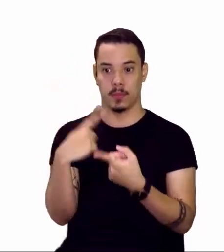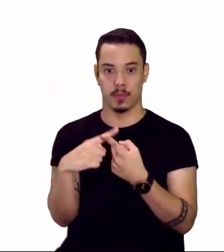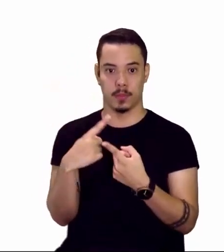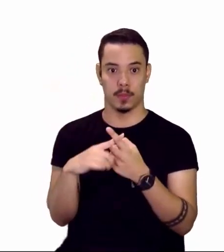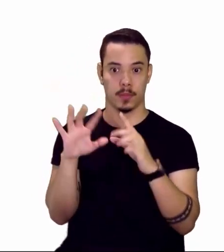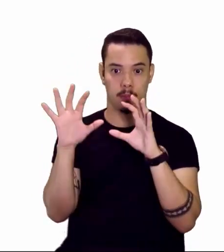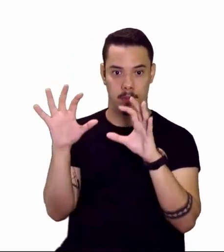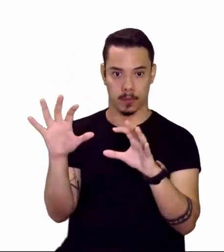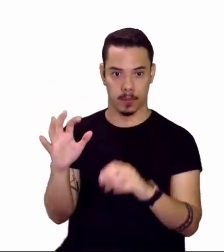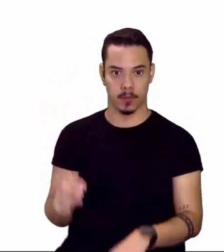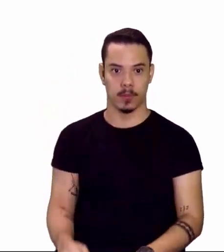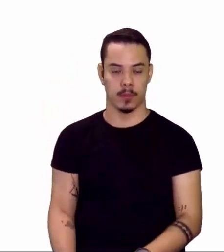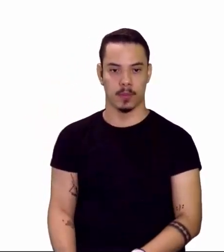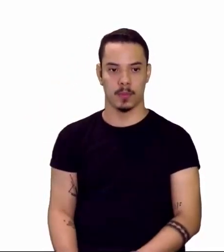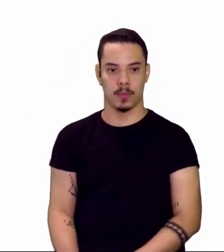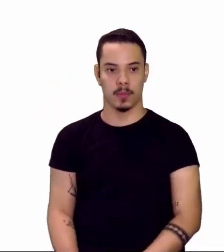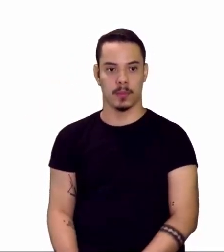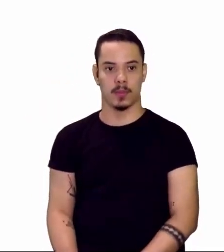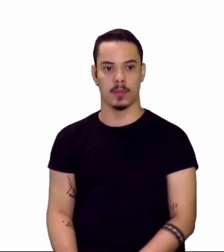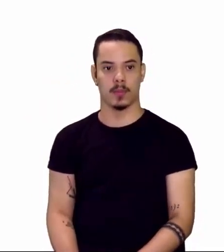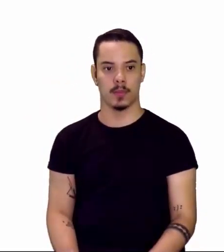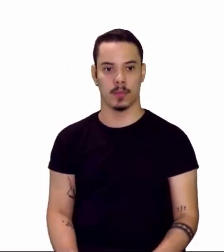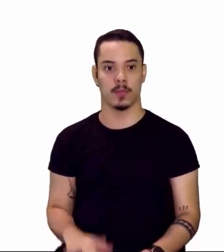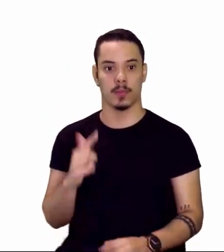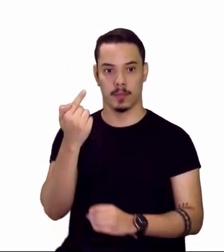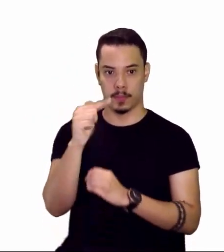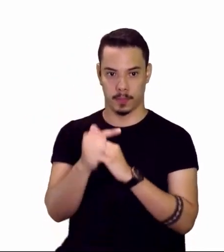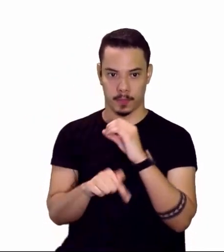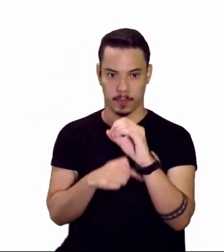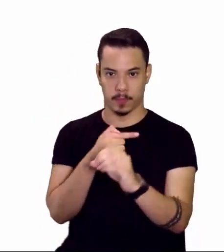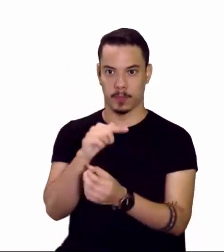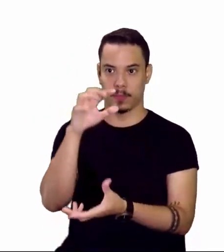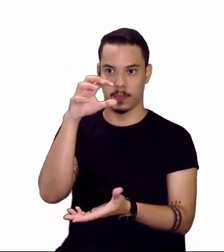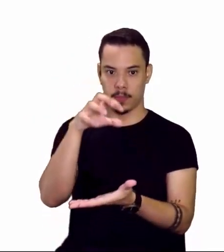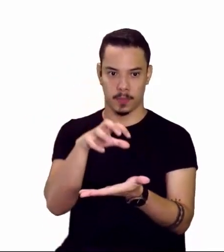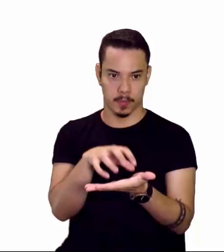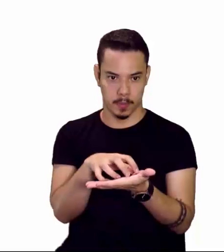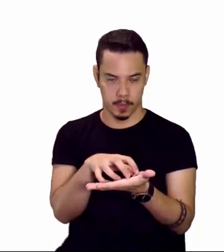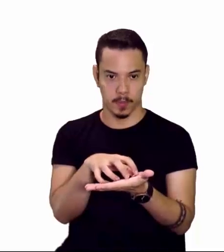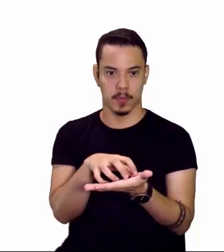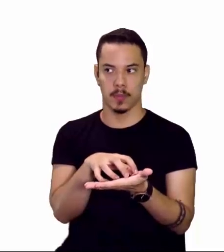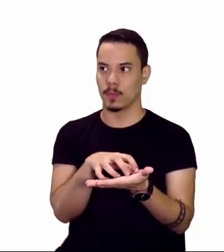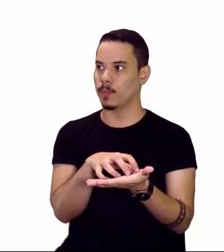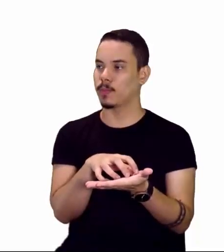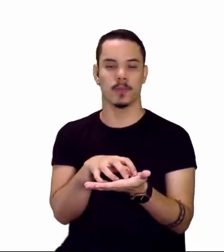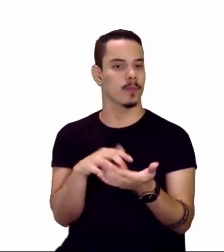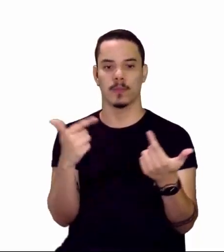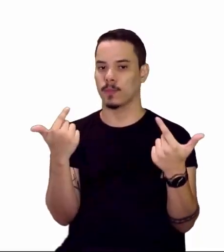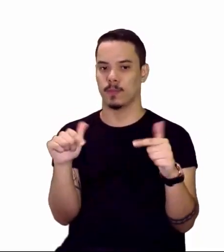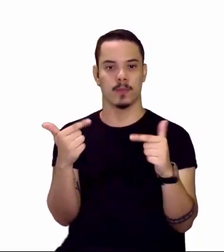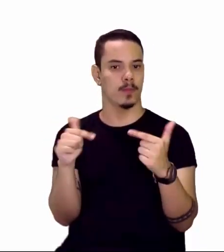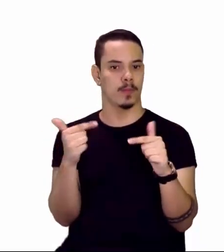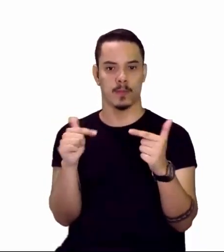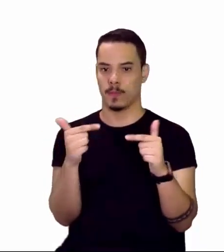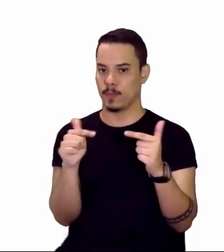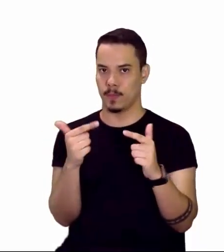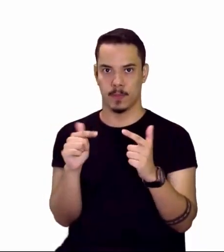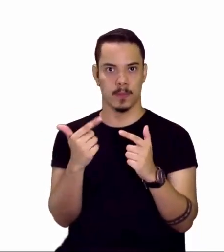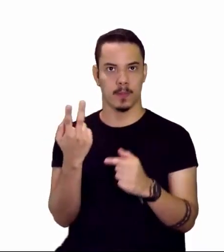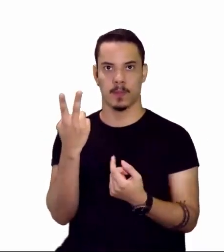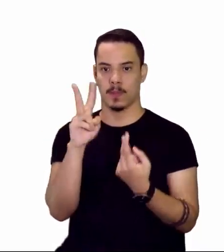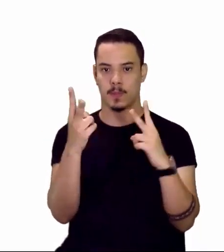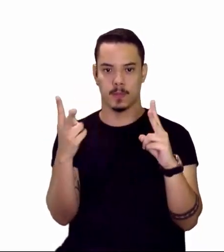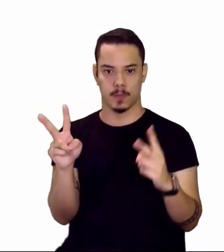seguinte maneira, olha só. Um átomo central, ele não possui par de